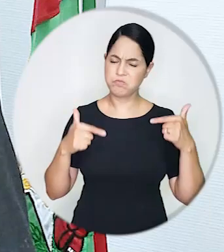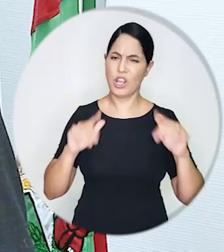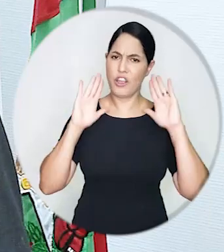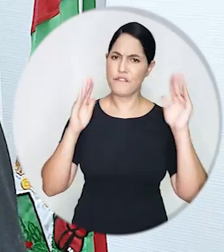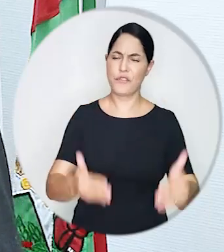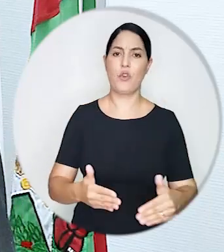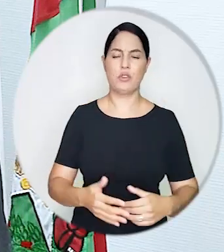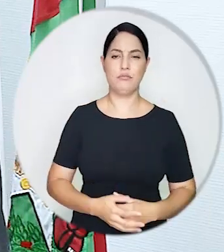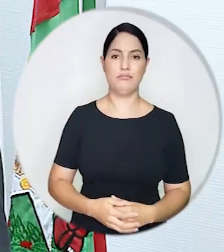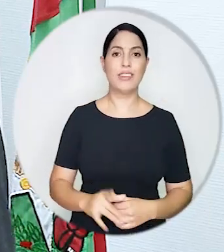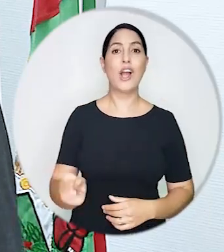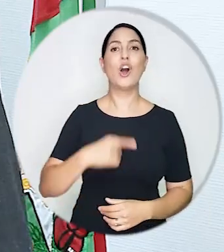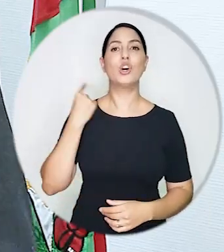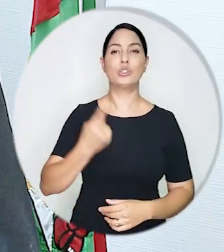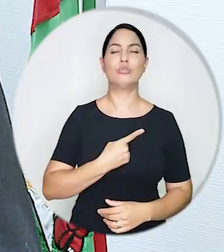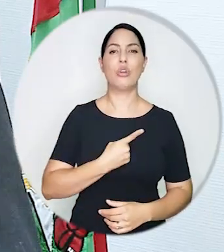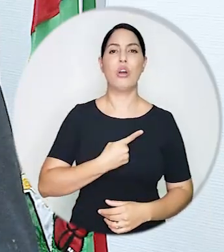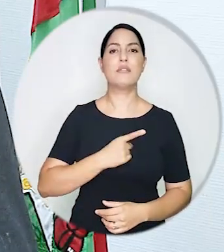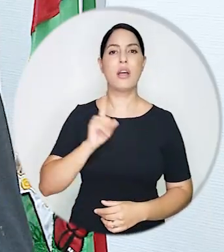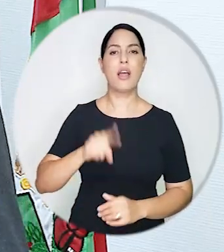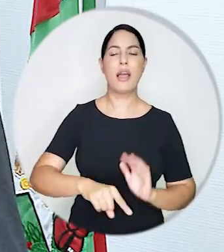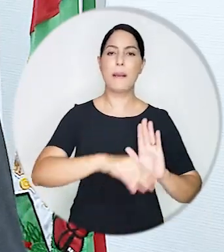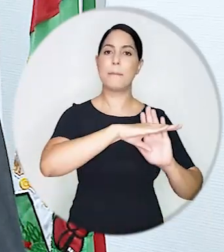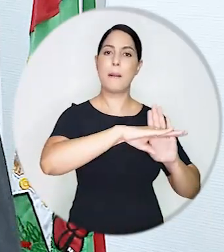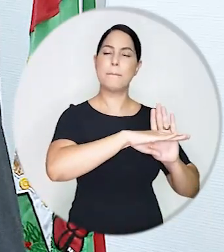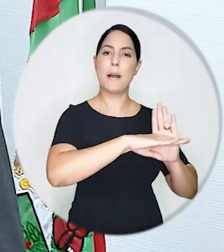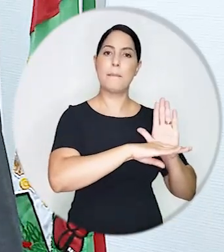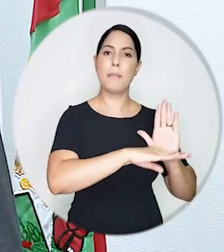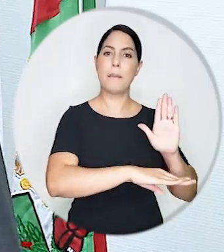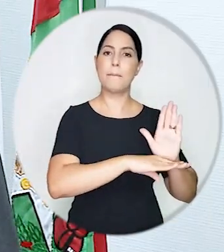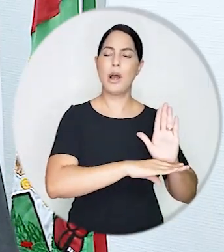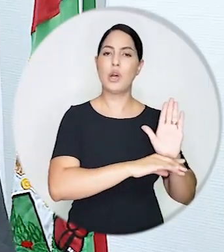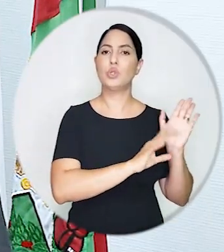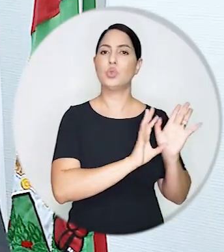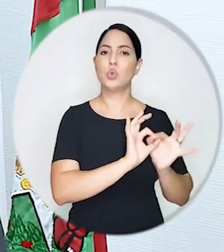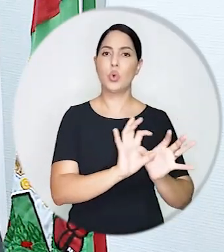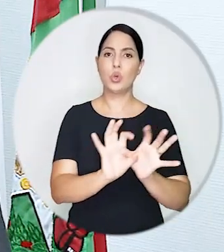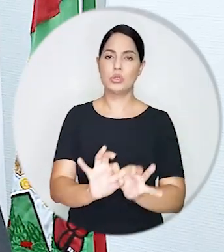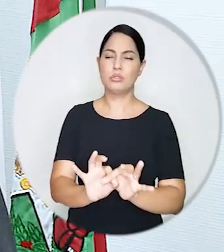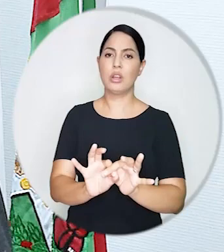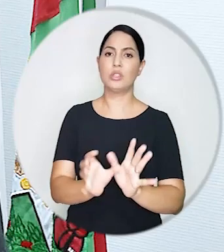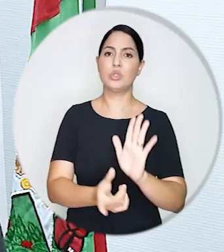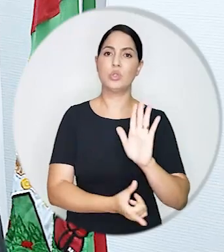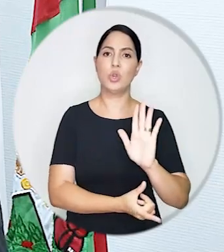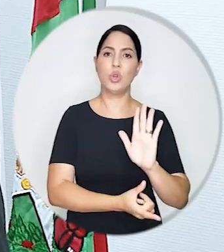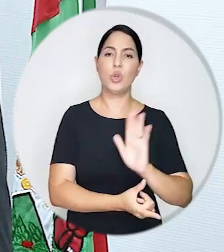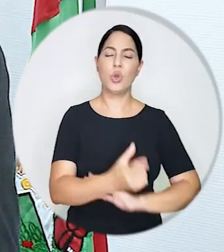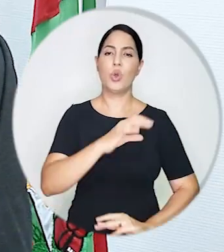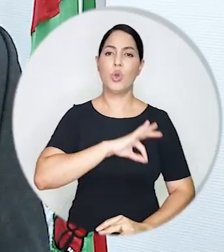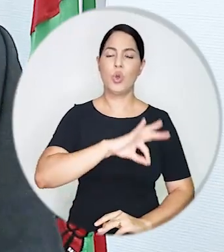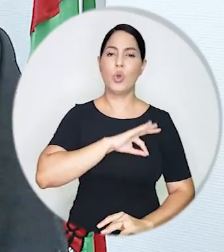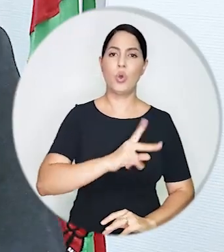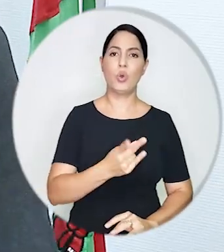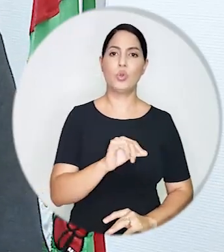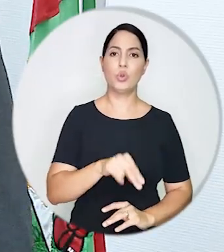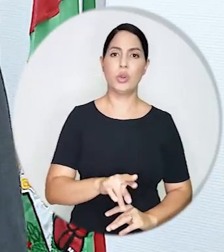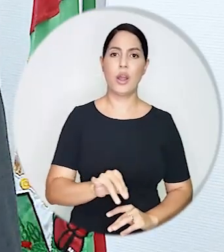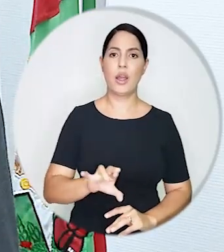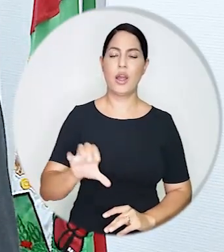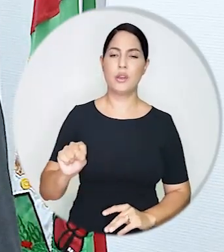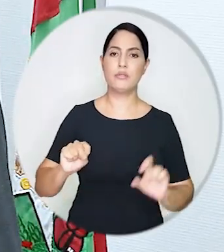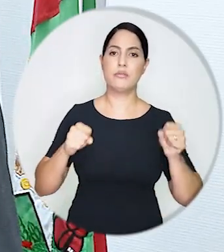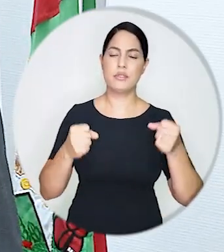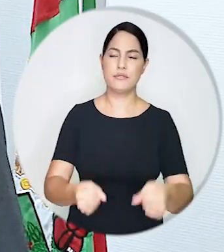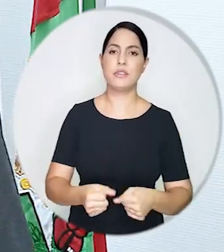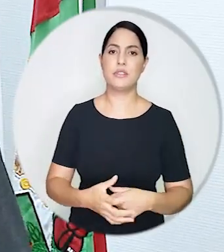advocacia. Estaremos com uma pauta corporativa muito forte na defesa dos honorários, na defesa